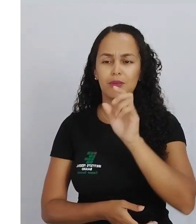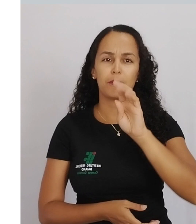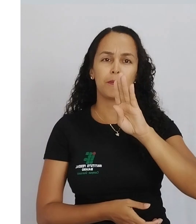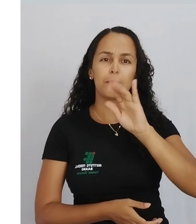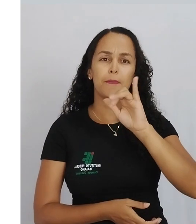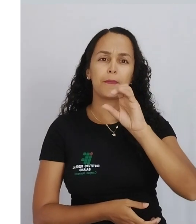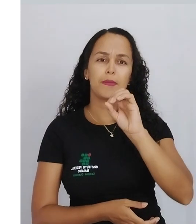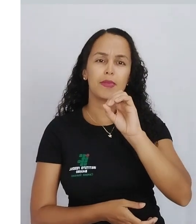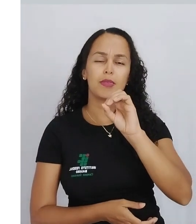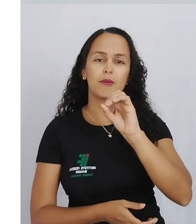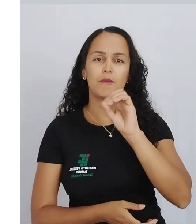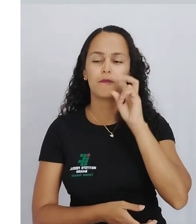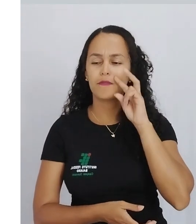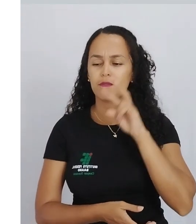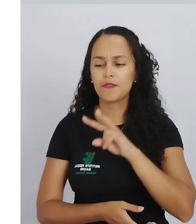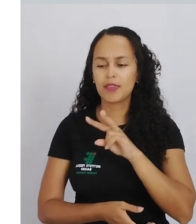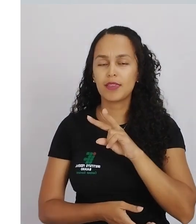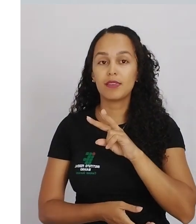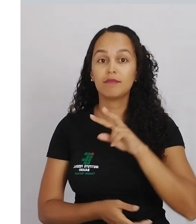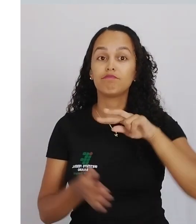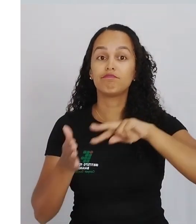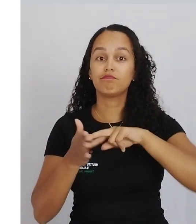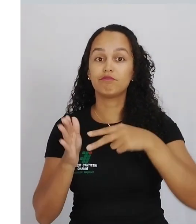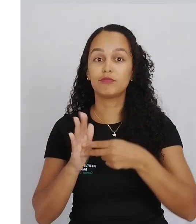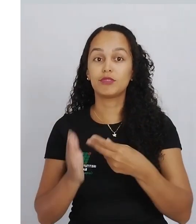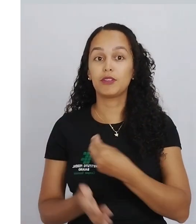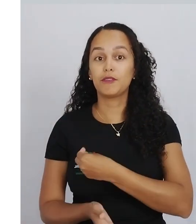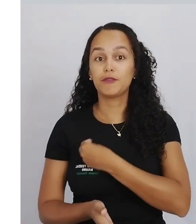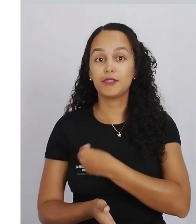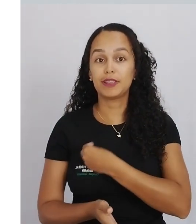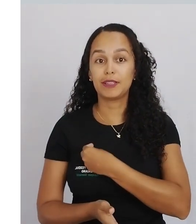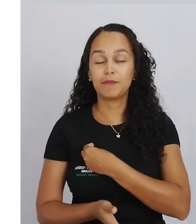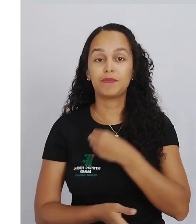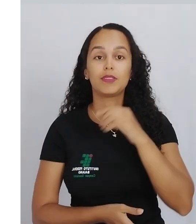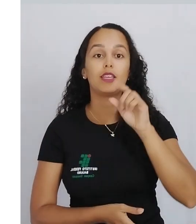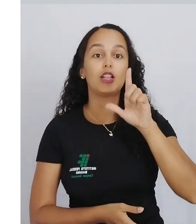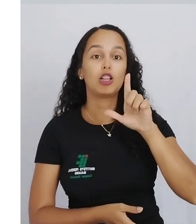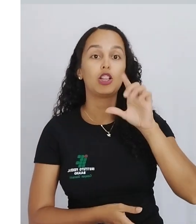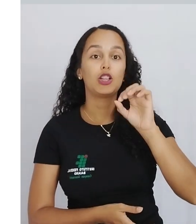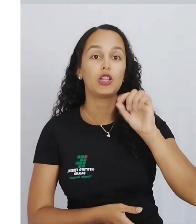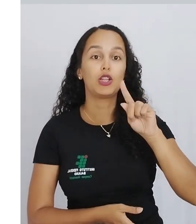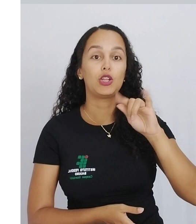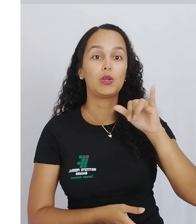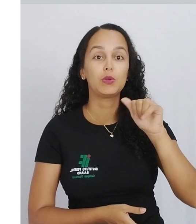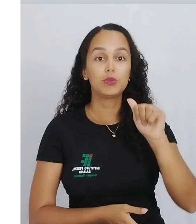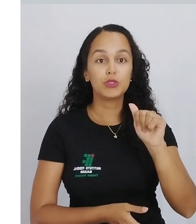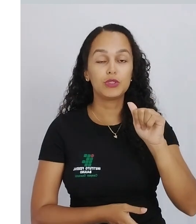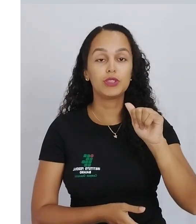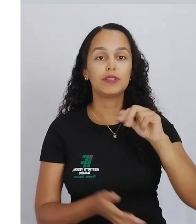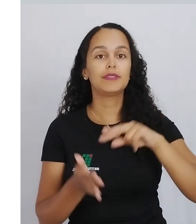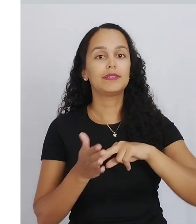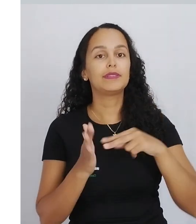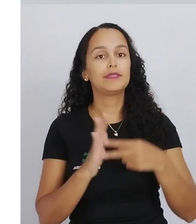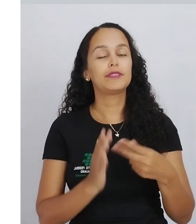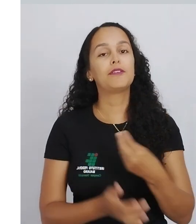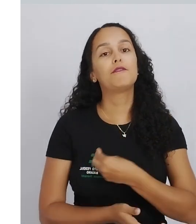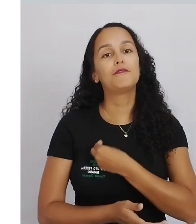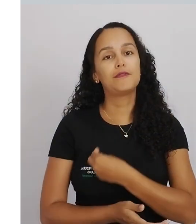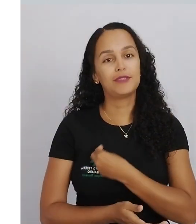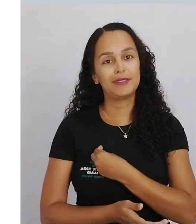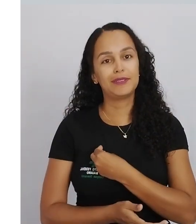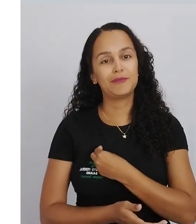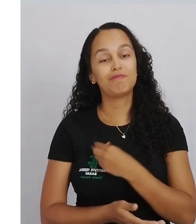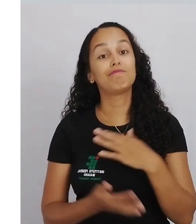bio, saibam que significa vida. E logia é estudo, então, biologia é o estudo da